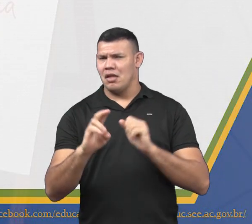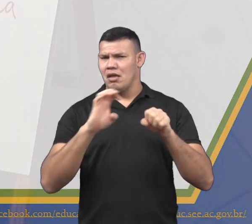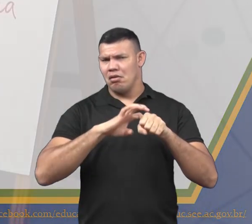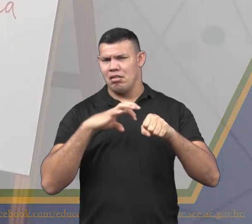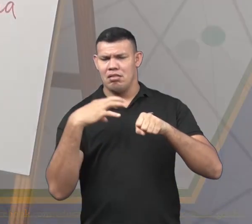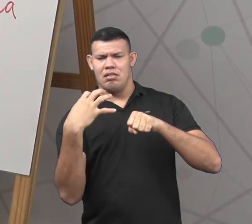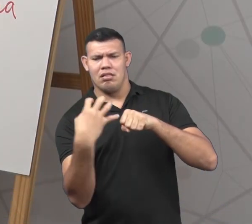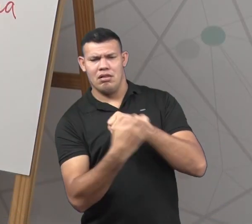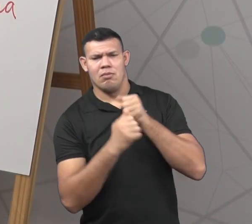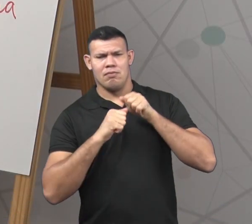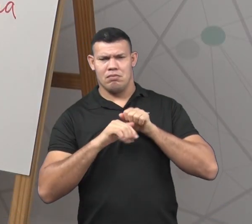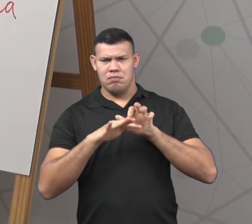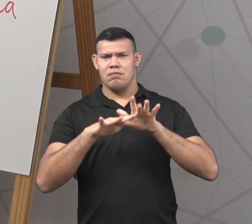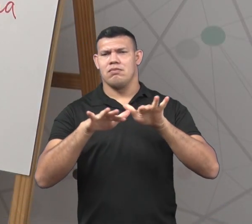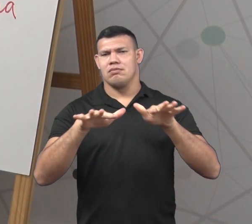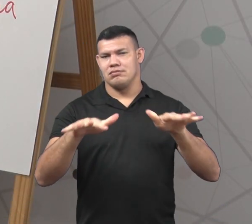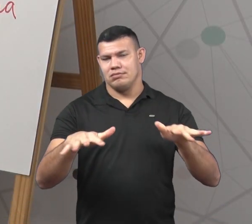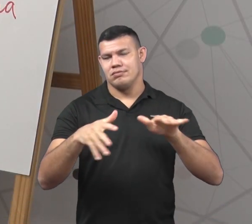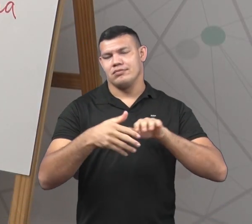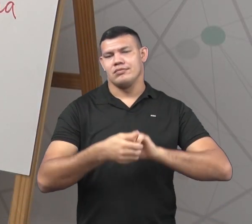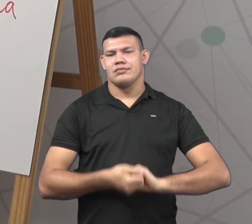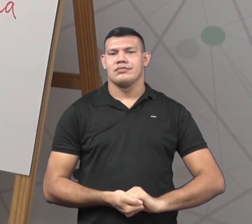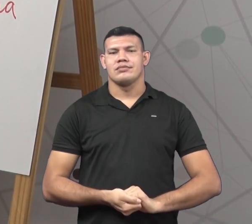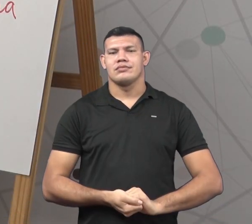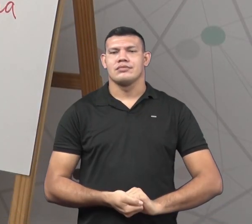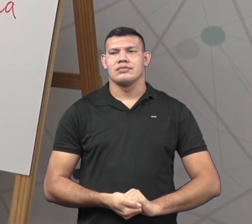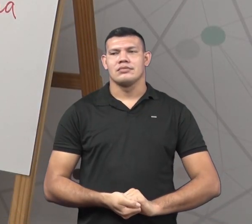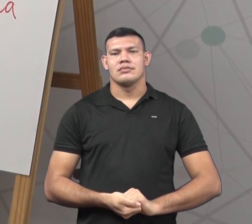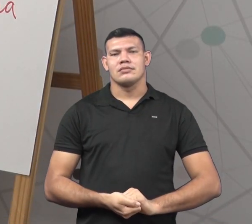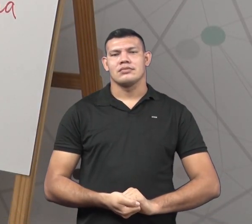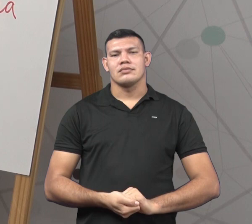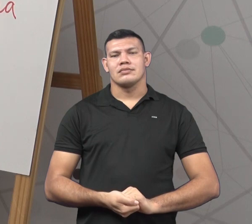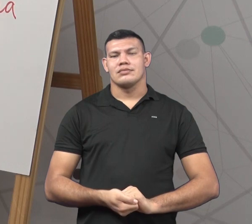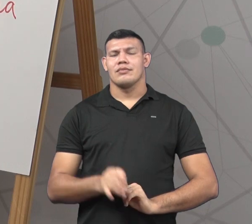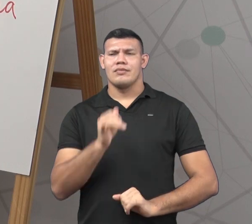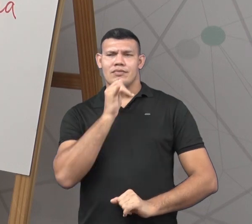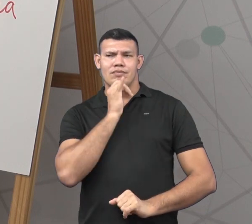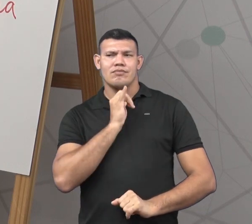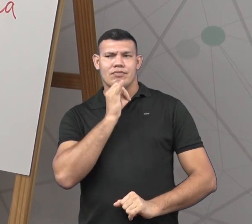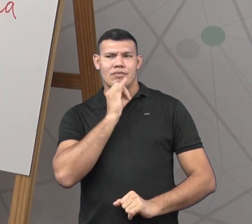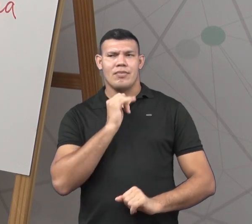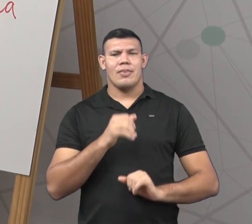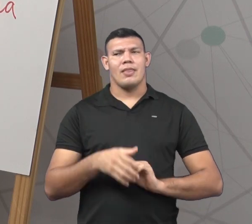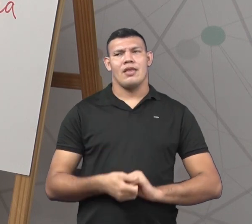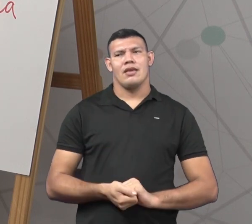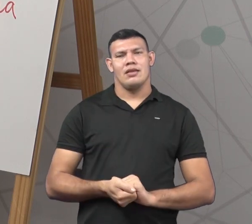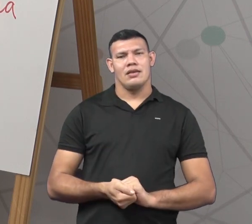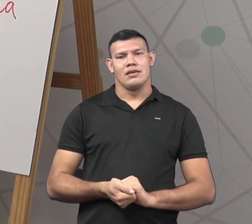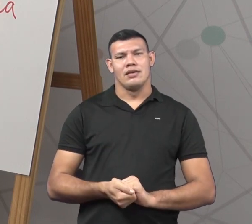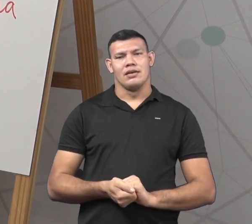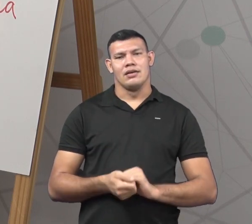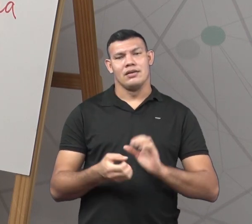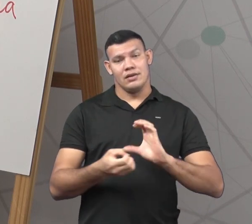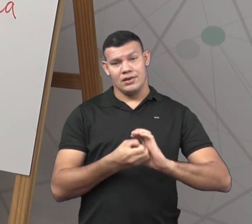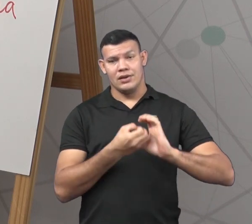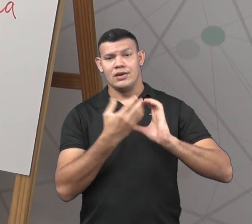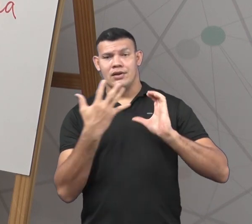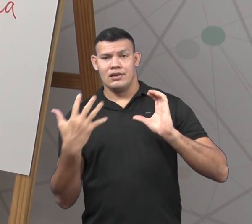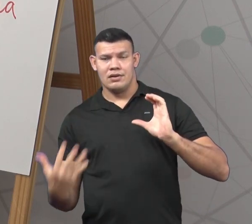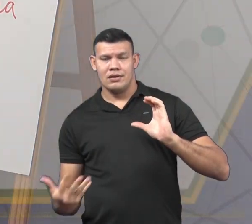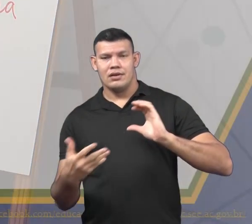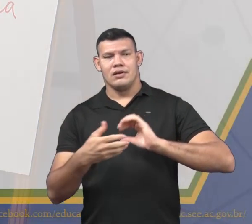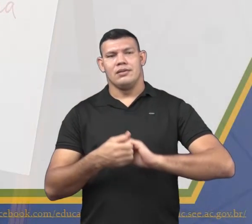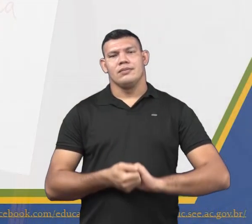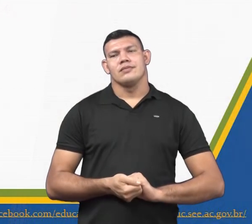né? Ok? Vamos lá, continuando. Isso é só um exemplo. Vamos dar continuidade aí.